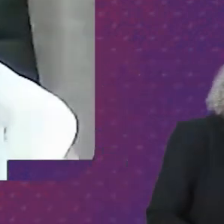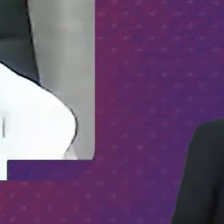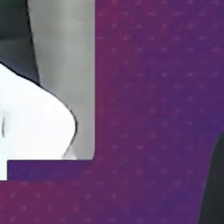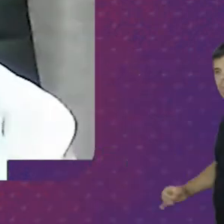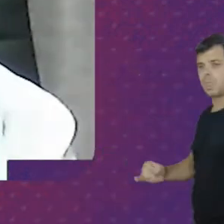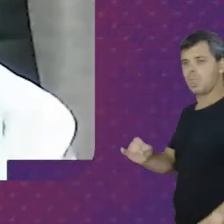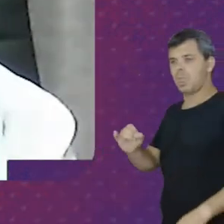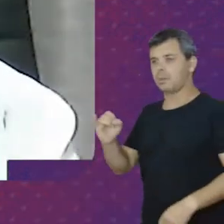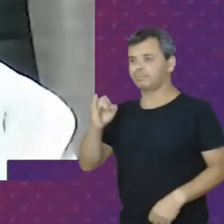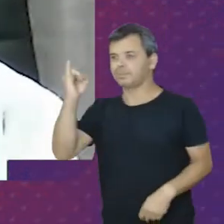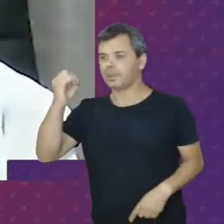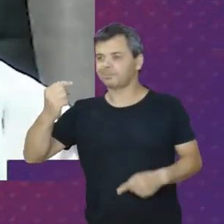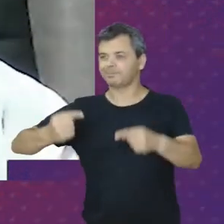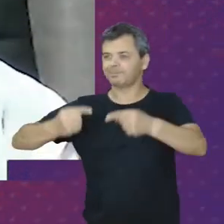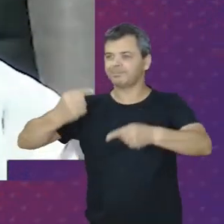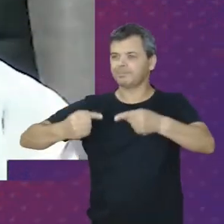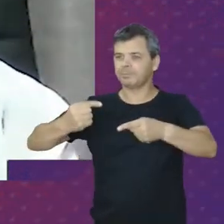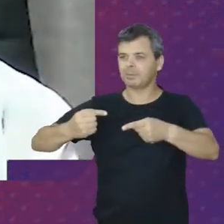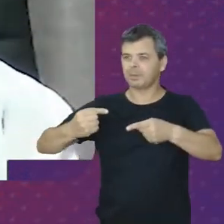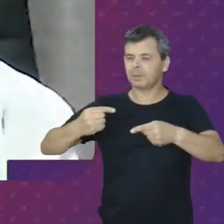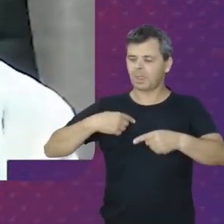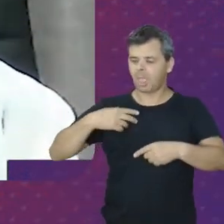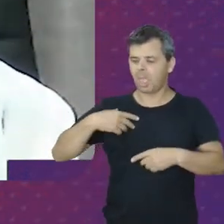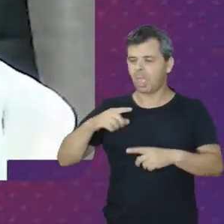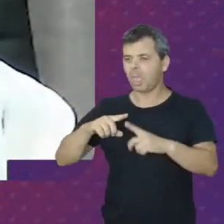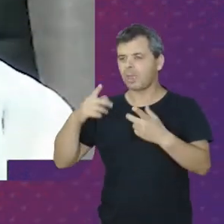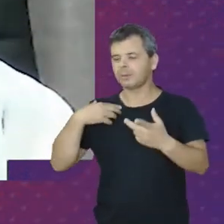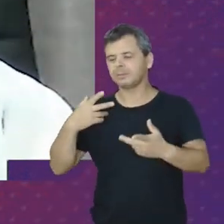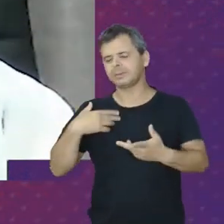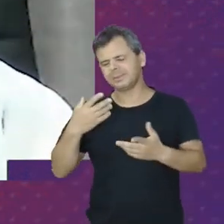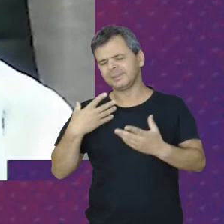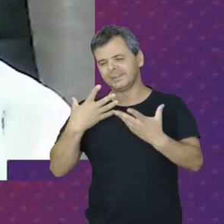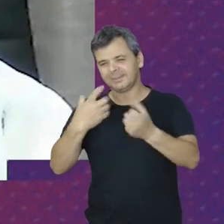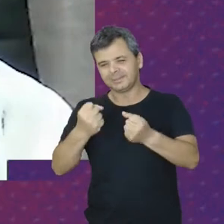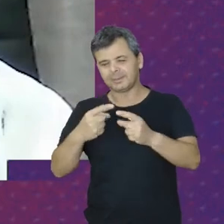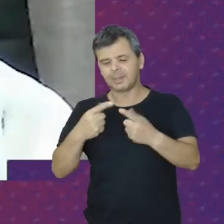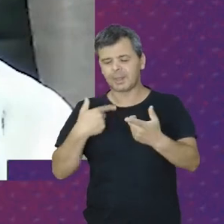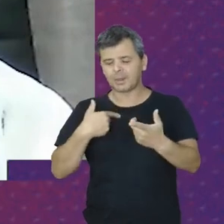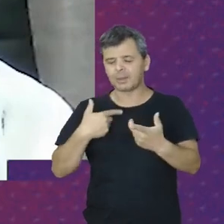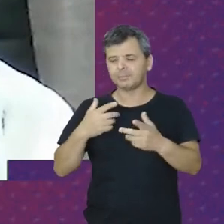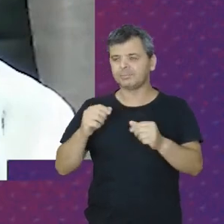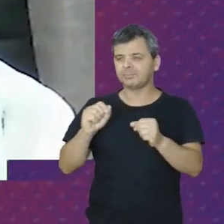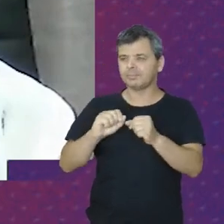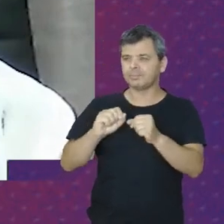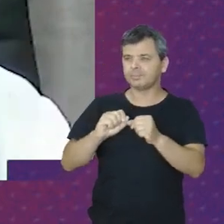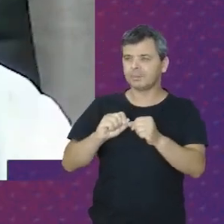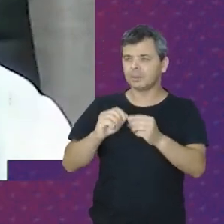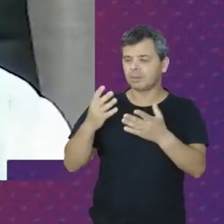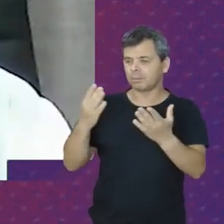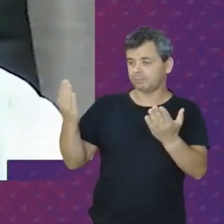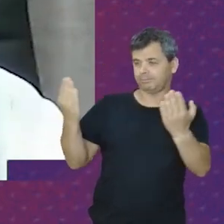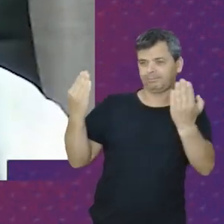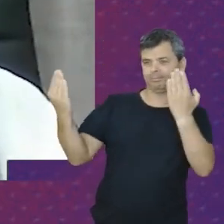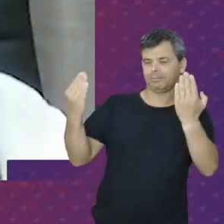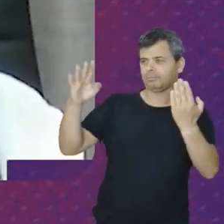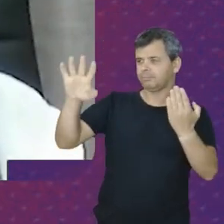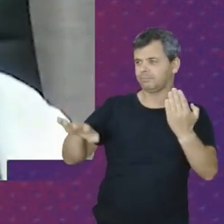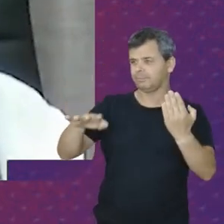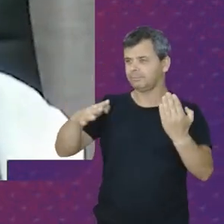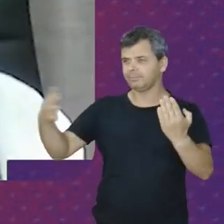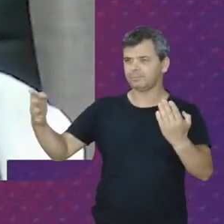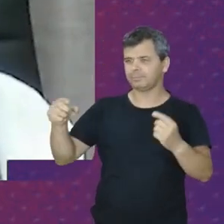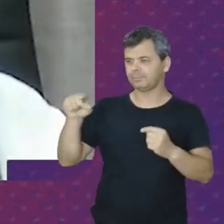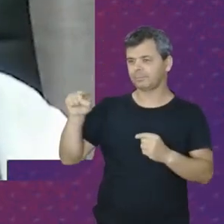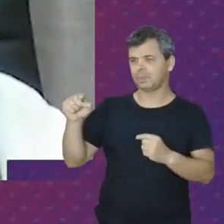dessas políticas públicas, se vocês me permitirem, eu quero poder fazer um quadro comparativo, né, do